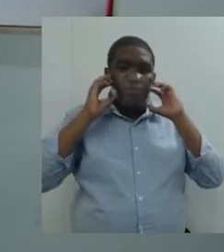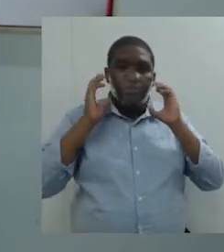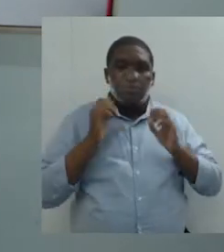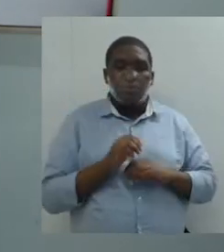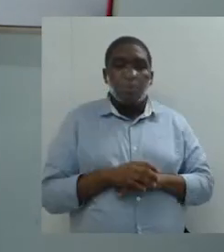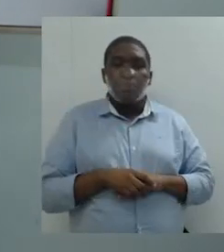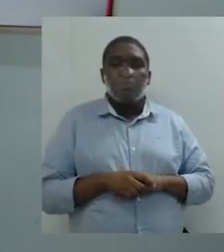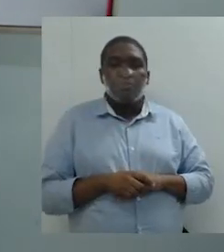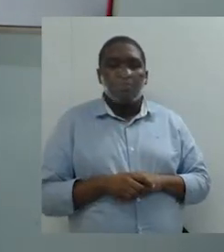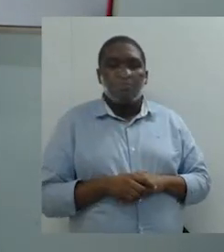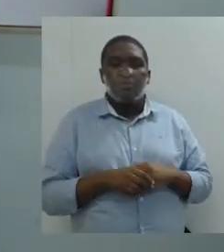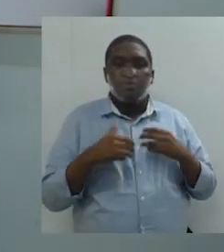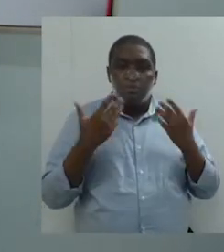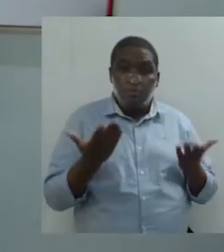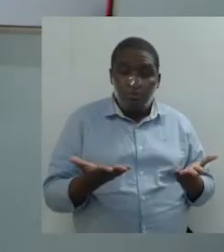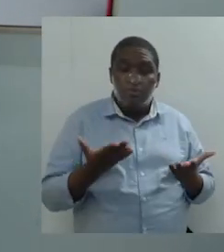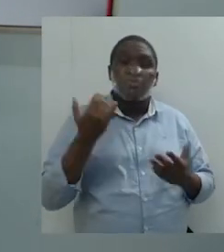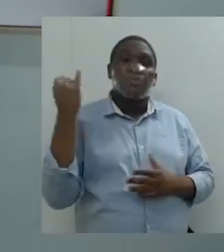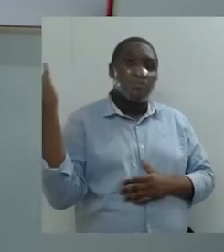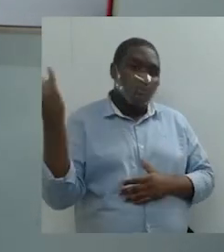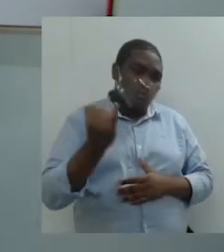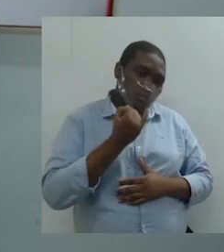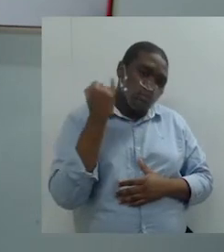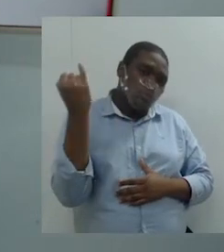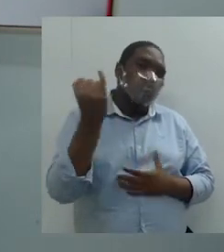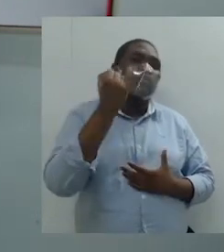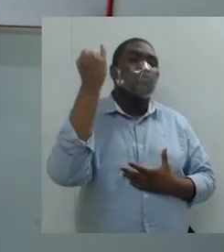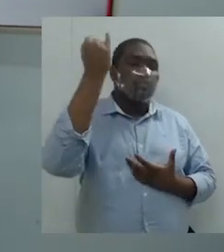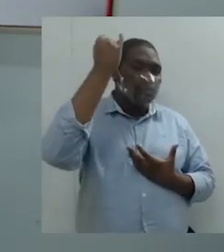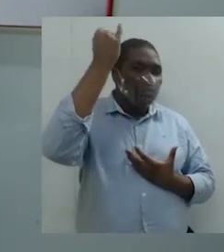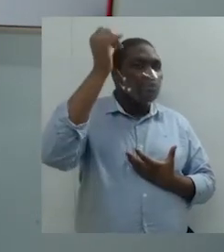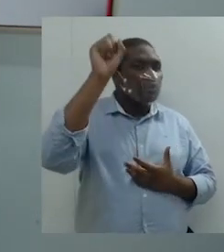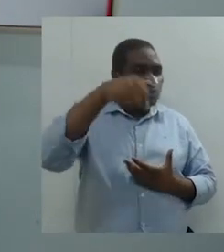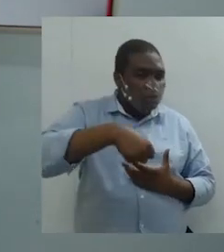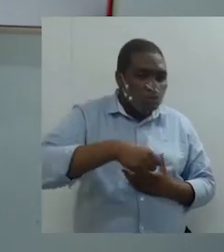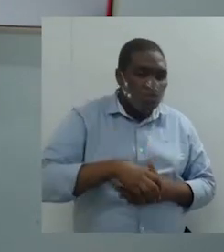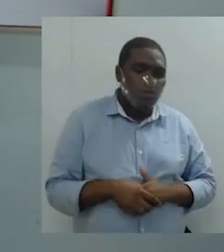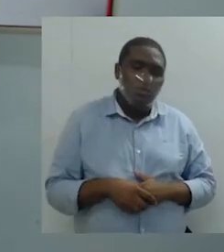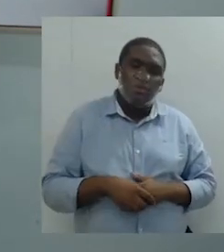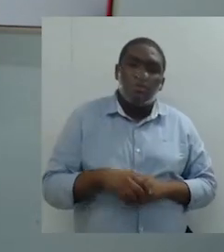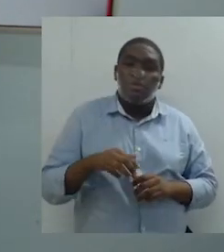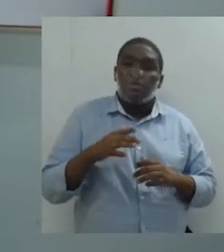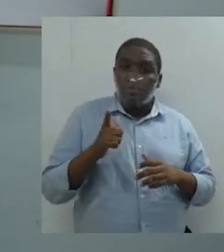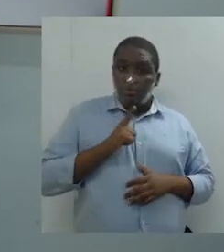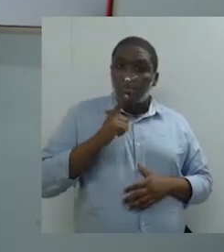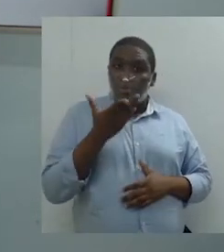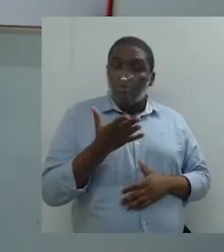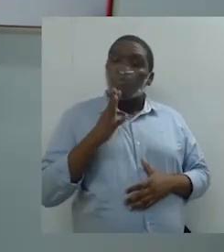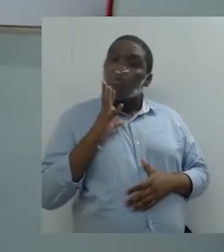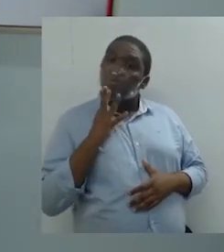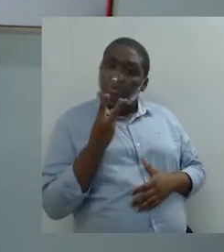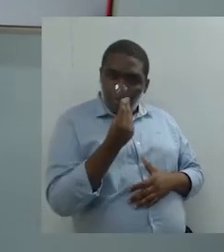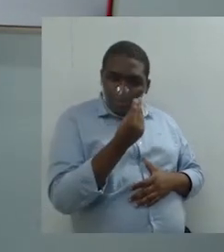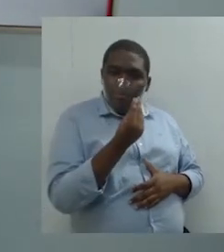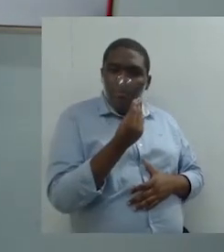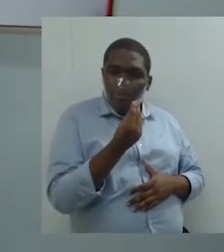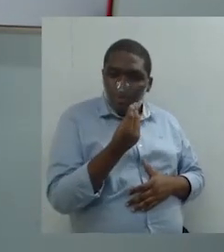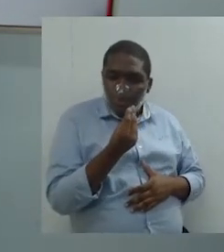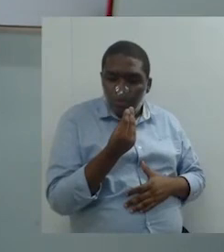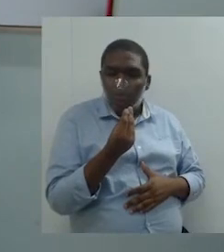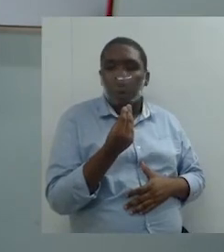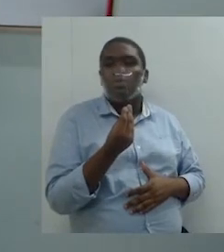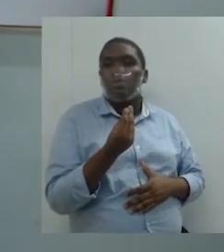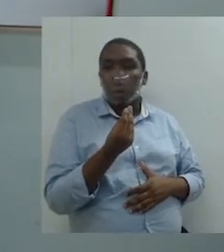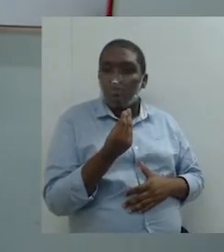Então, é importante que, a partir desses conhecimentos,